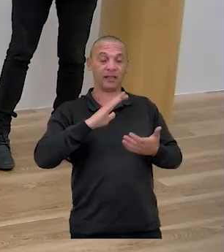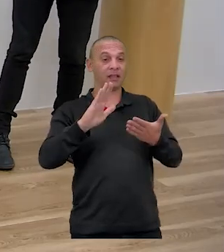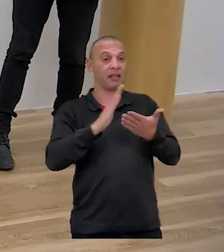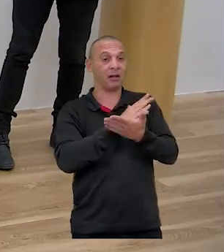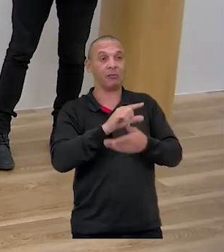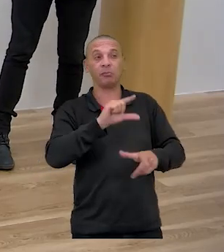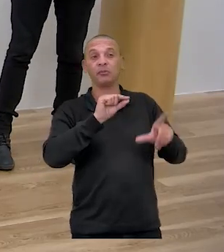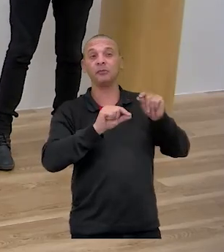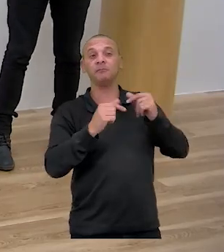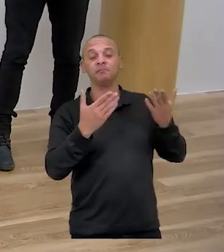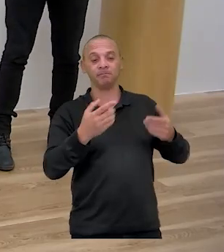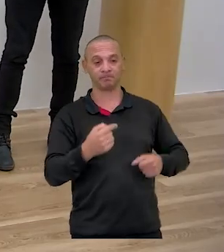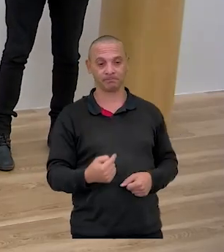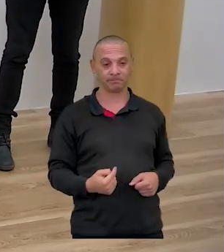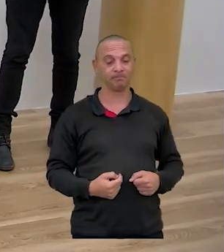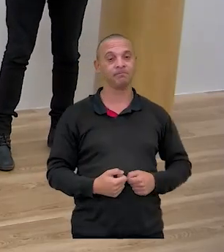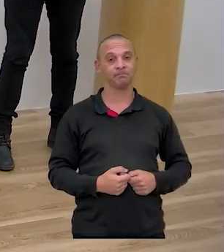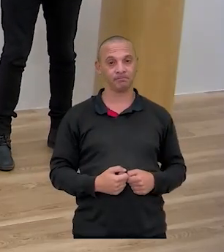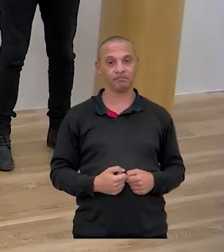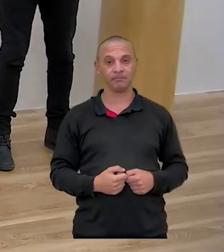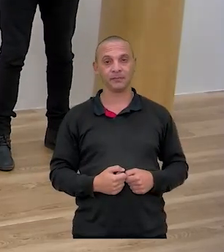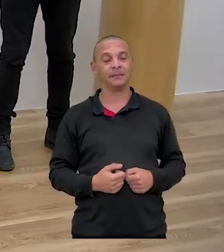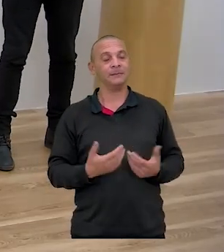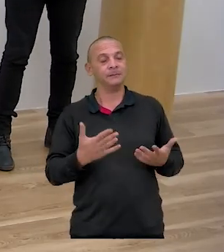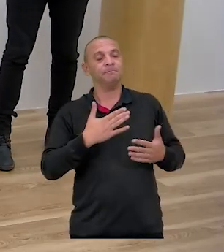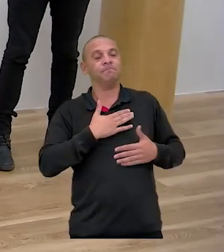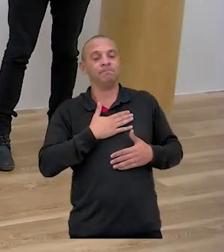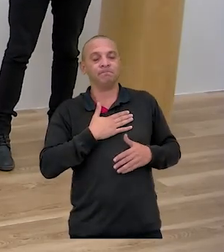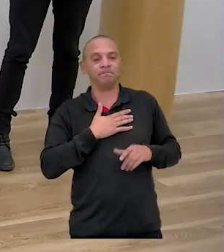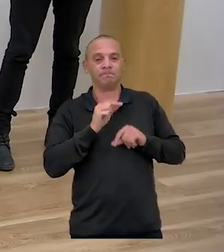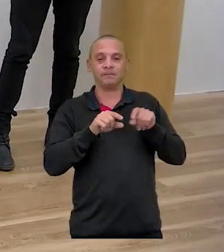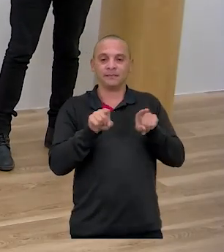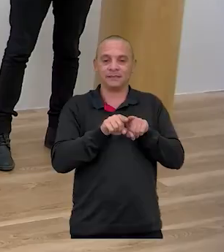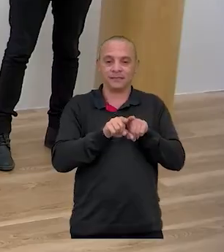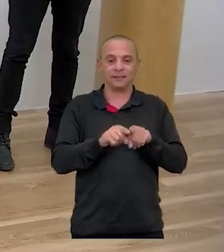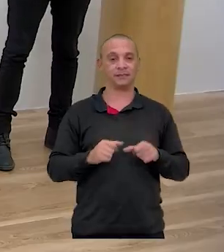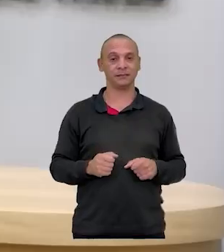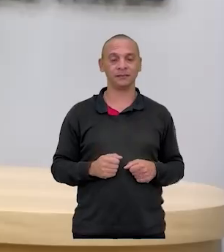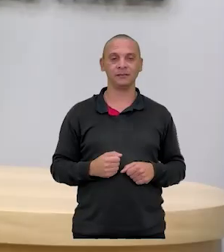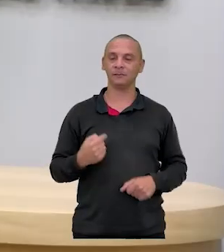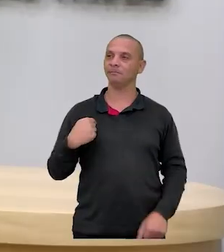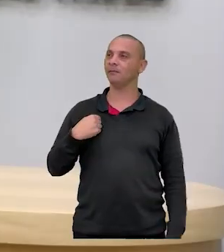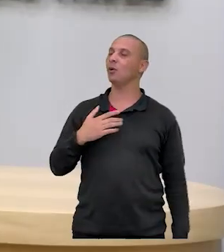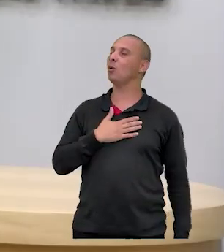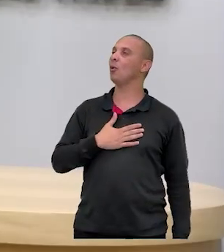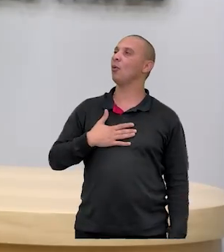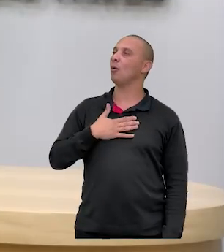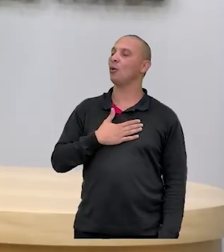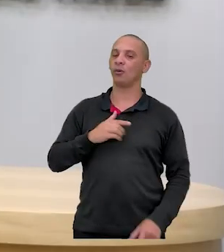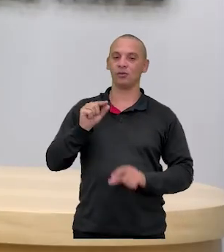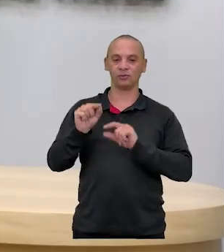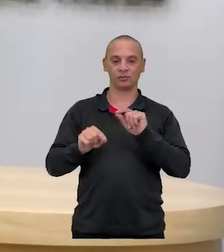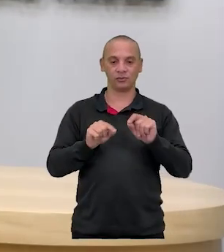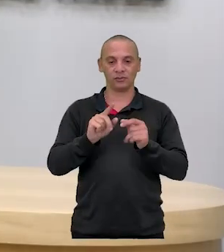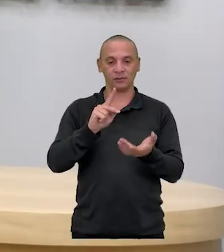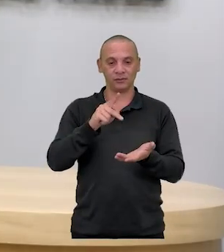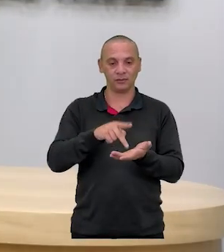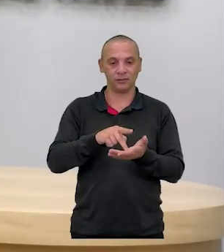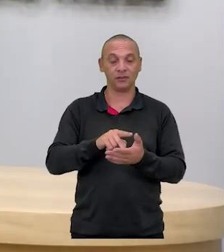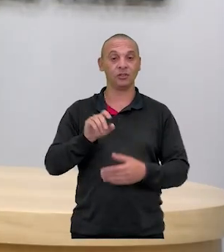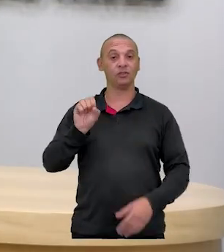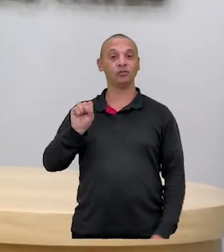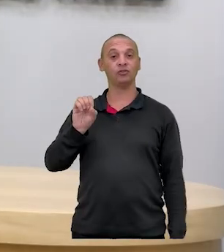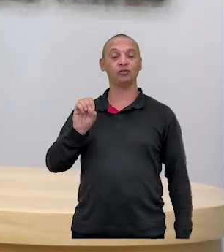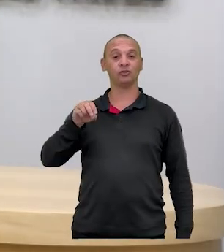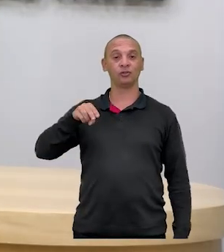poema olha, eu indicaria, eu guardaria no fim do mundo, assim, olha, levaria para outro planeta. Eu gosto muito, na verdade, dos sonetos,